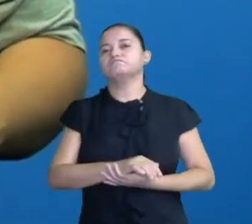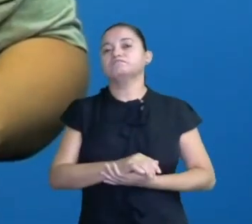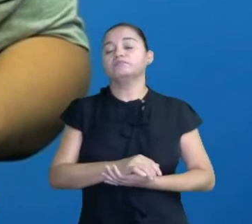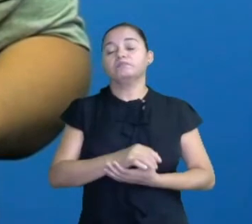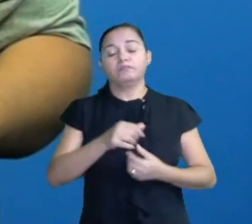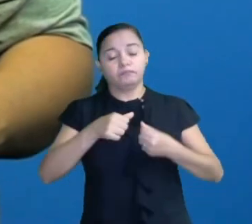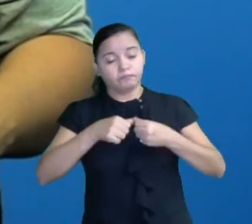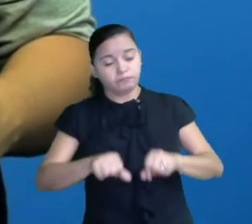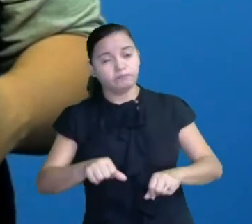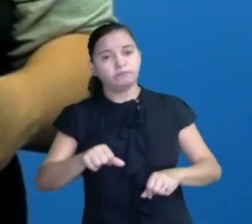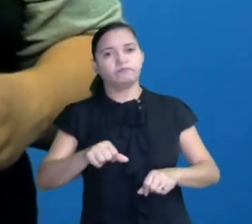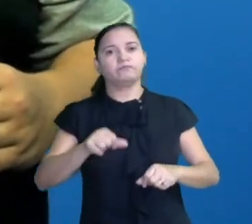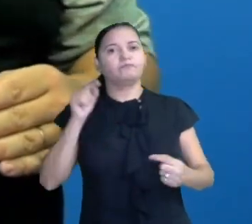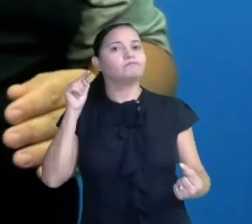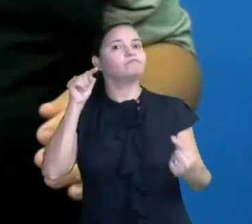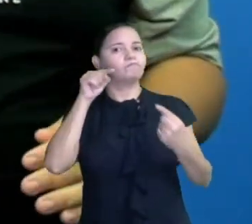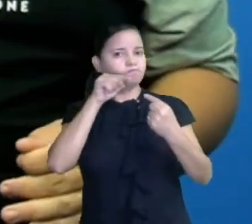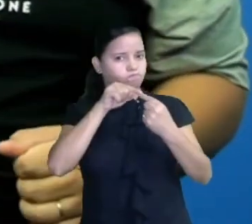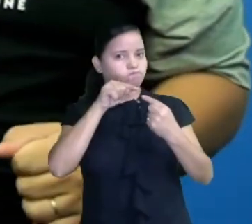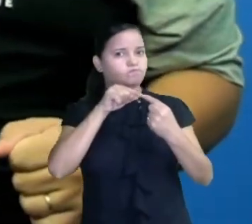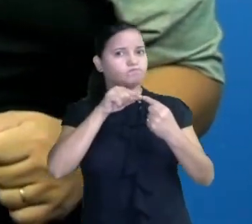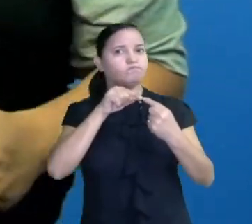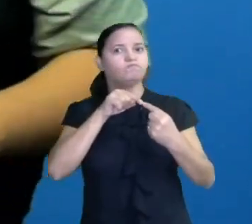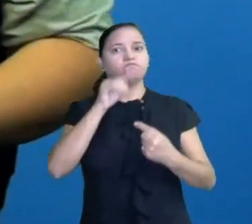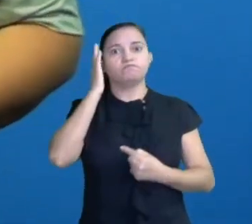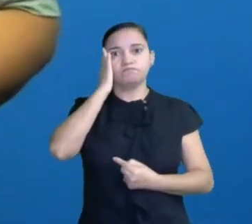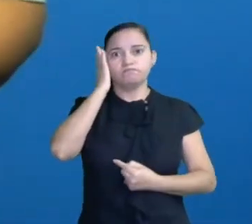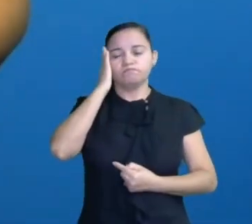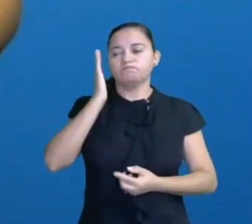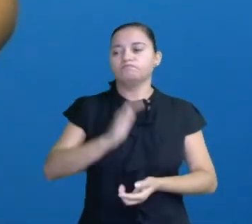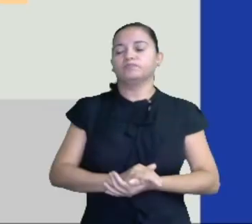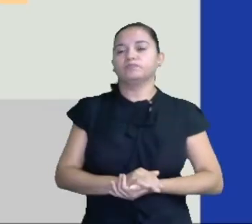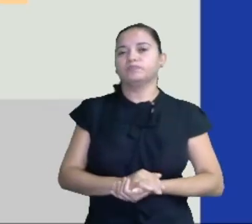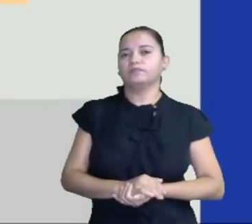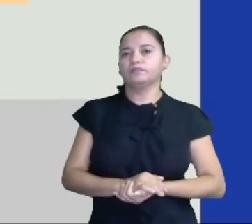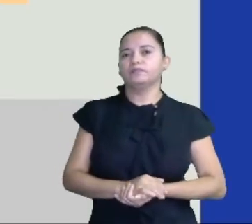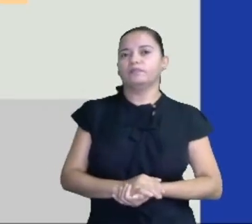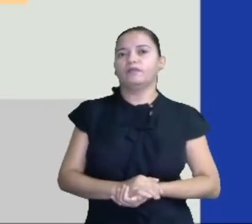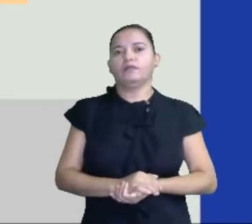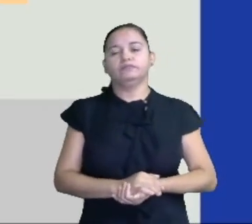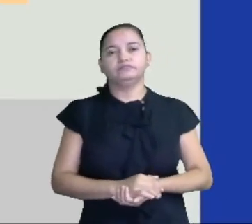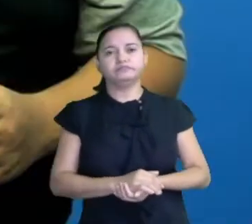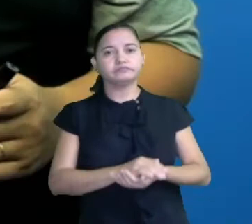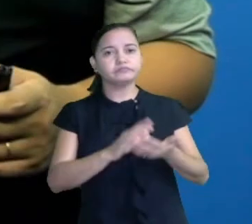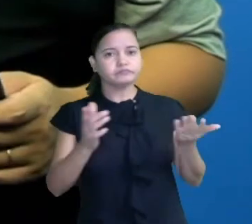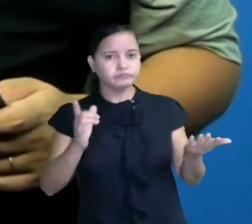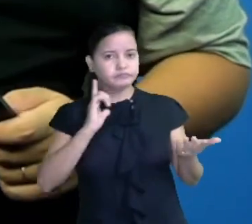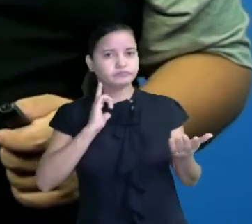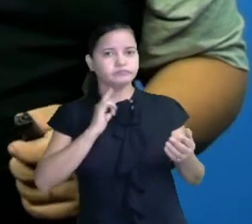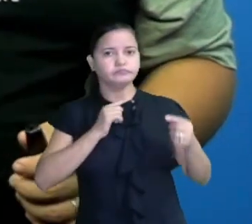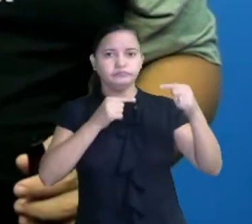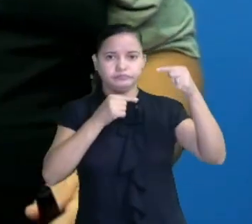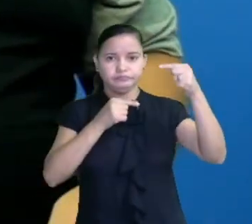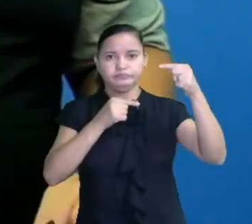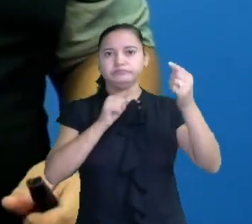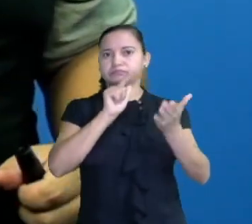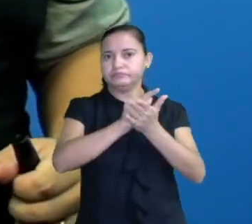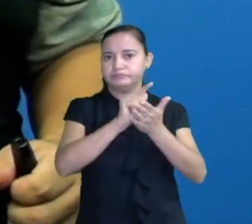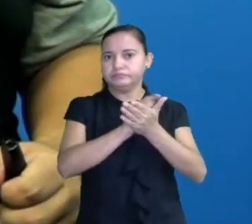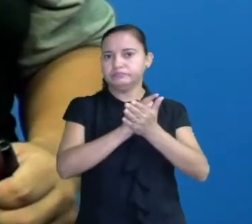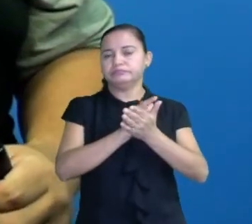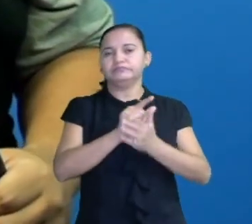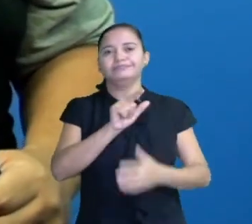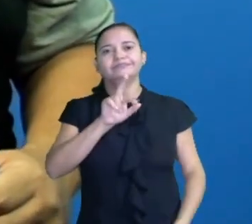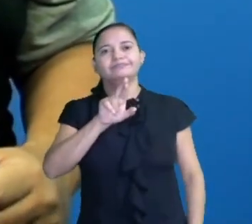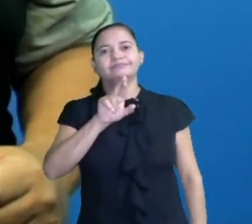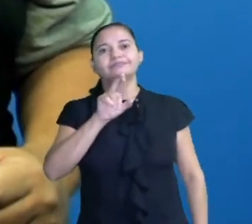deixar claro, ele tem que ser objetivo. Vamos dar um exemplo aqui. Uma bula de remédio. Uma bula de remédio, ela